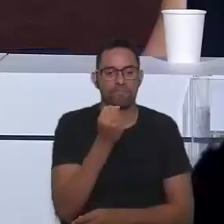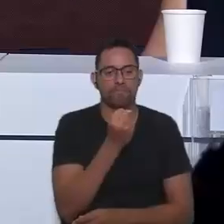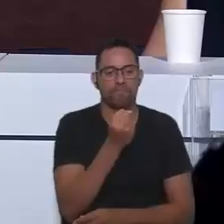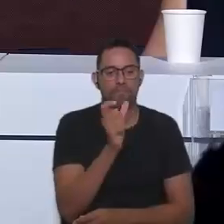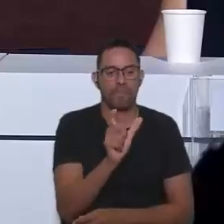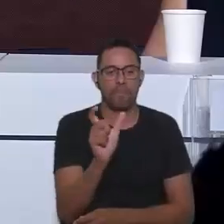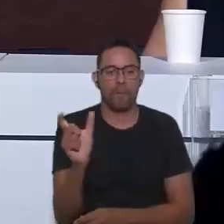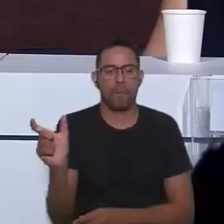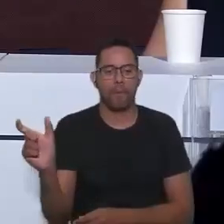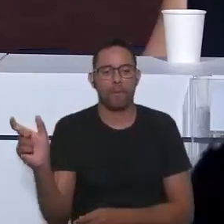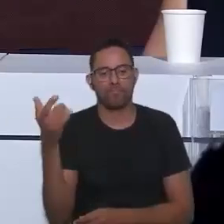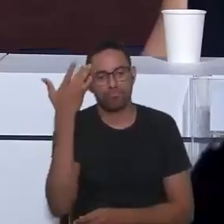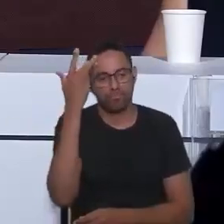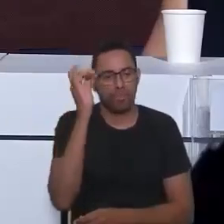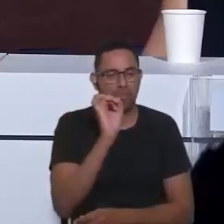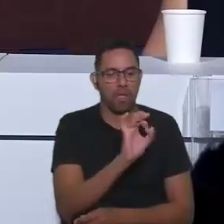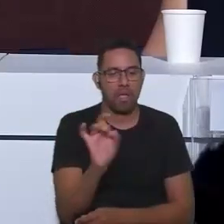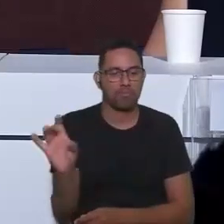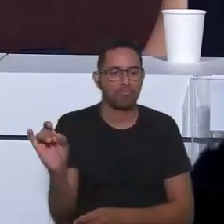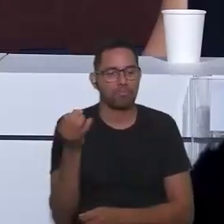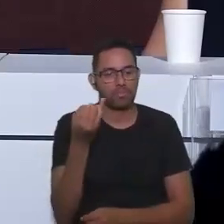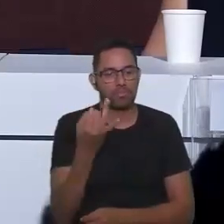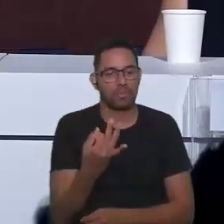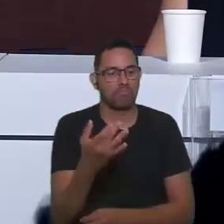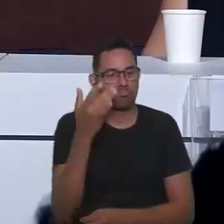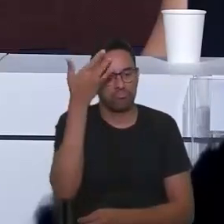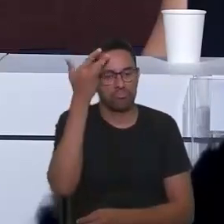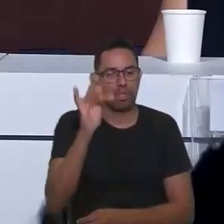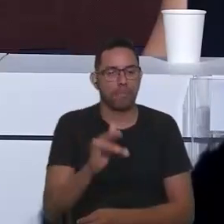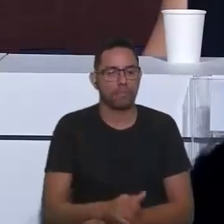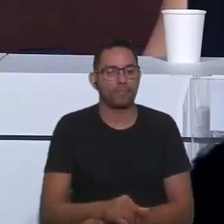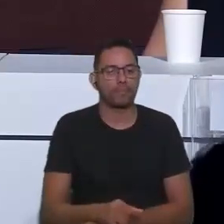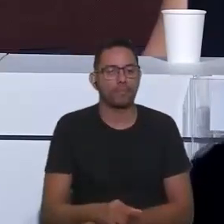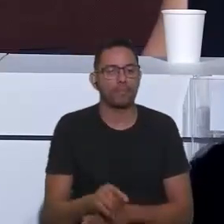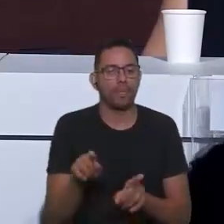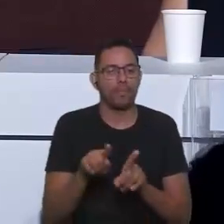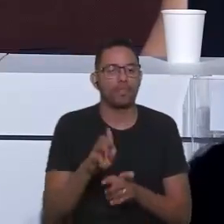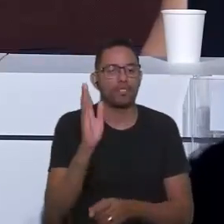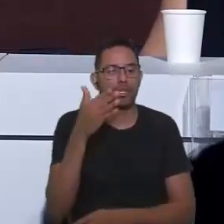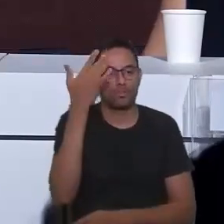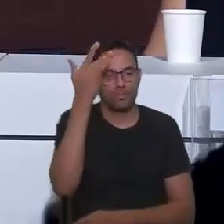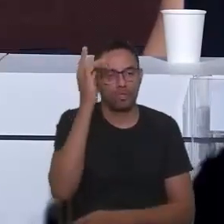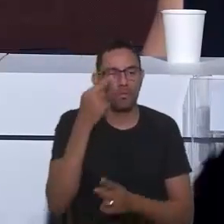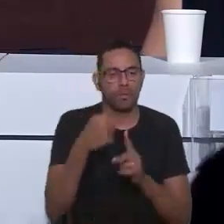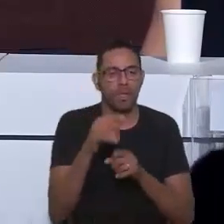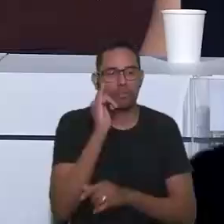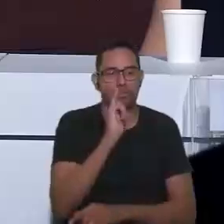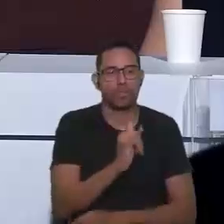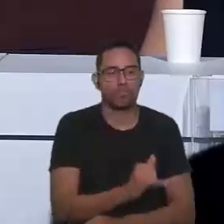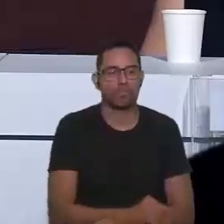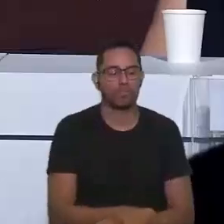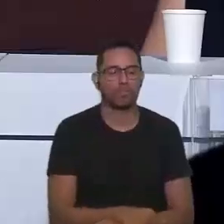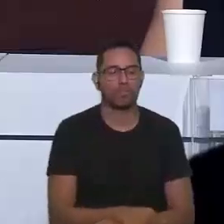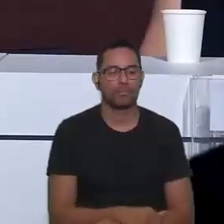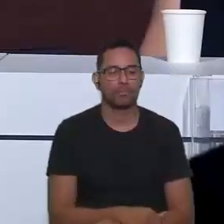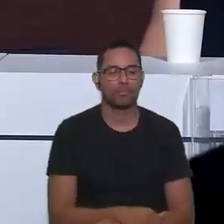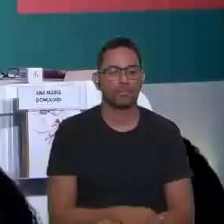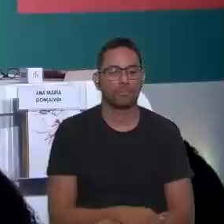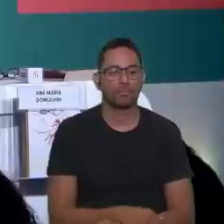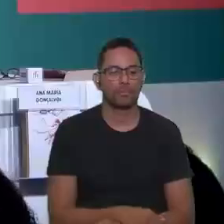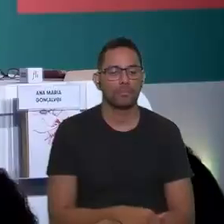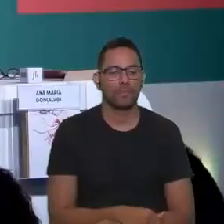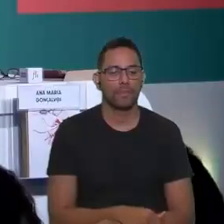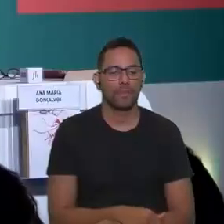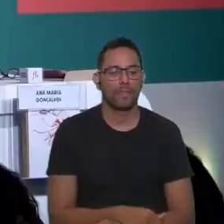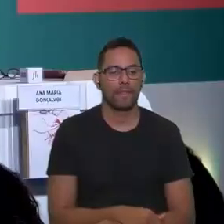e o que é que cada letra verdadeiramente diz. Mas também já não sei porque é que eu estou dizendo isso.